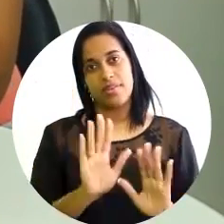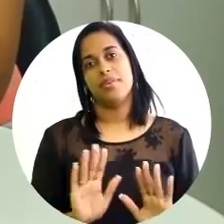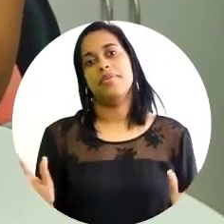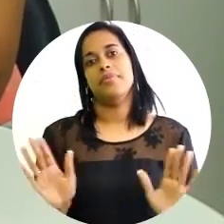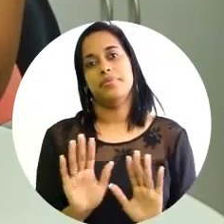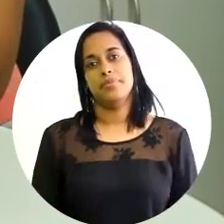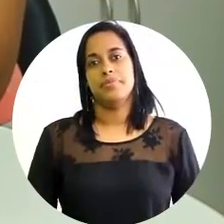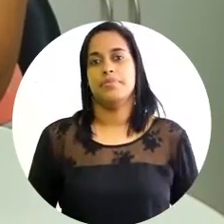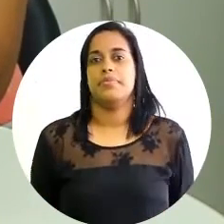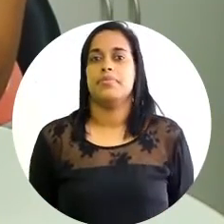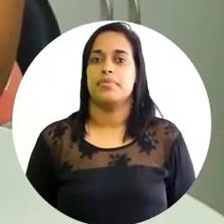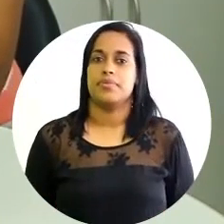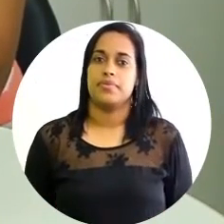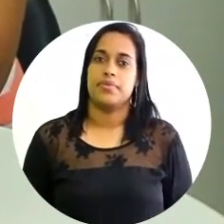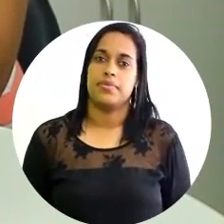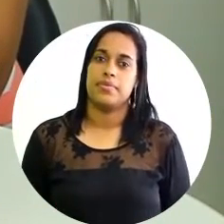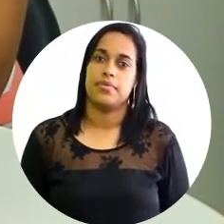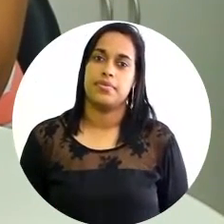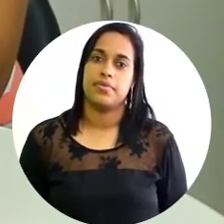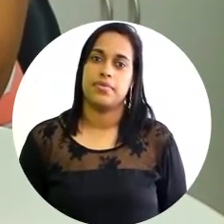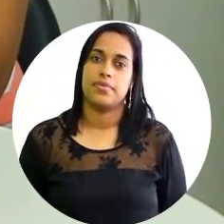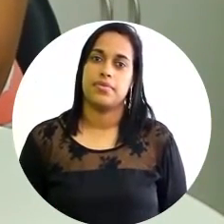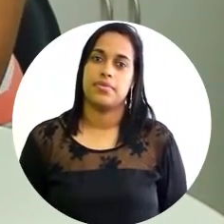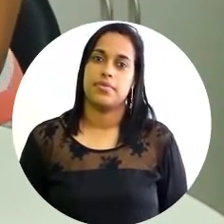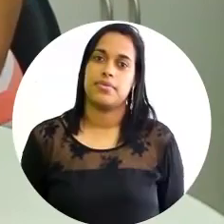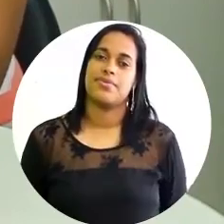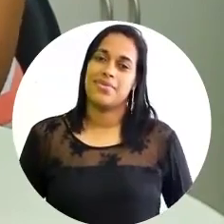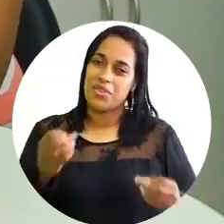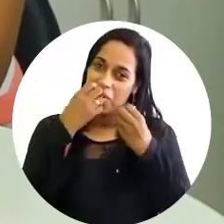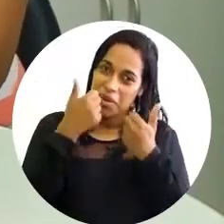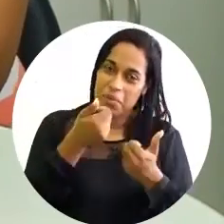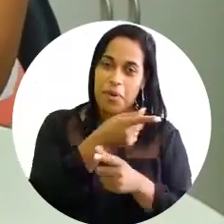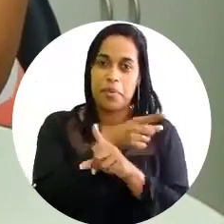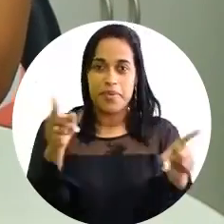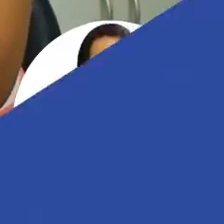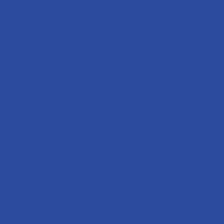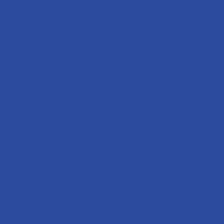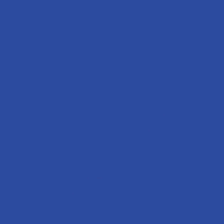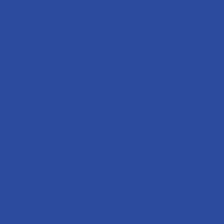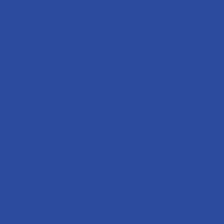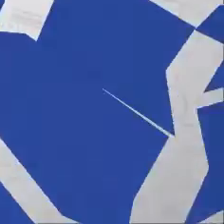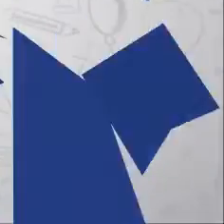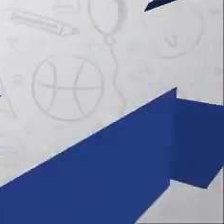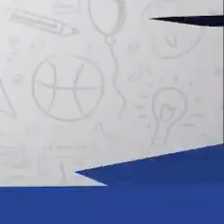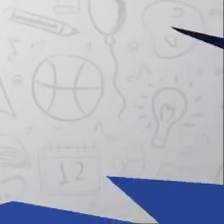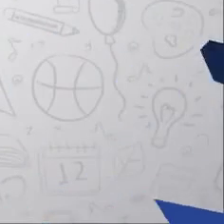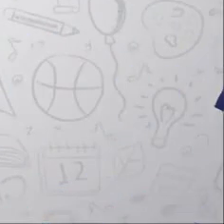Obrigada e tudo de bom para vocês.